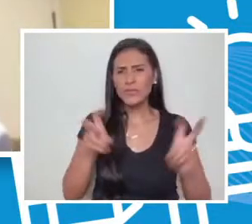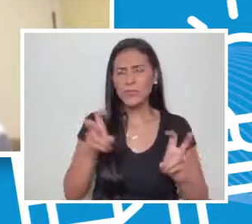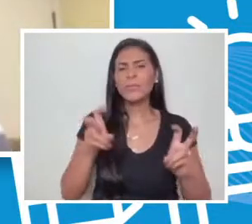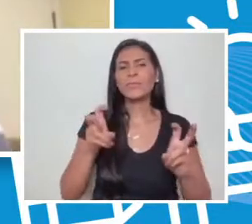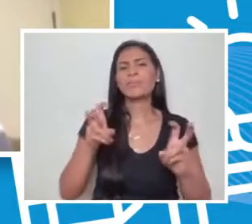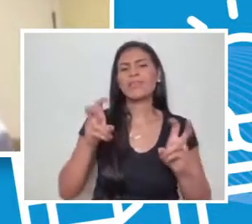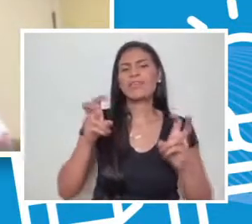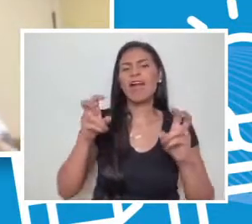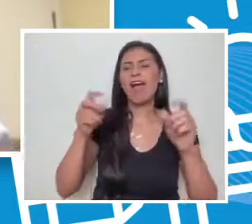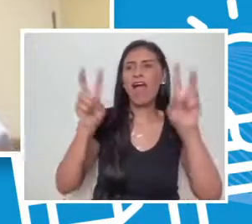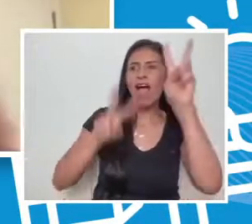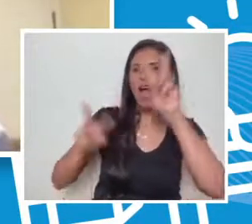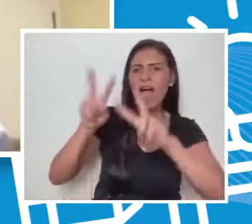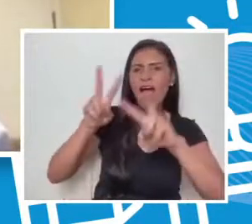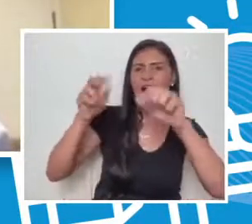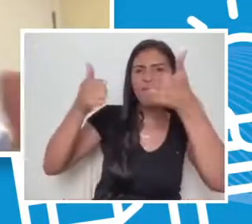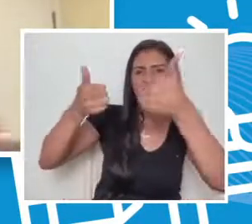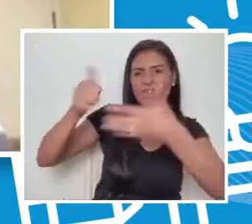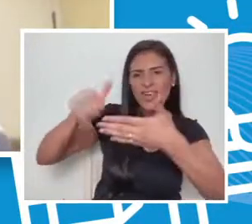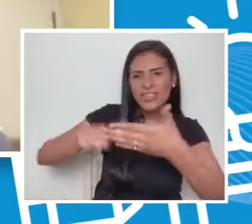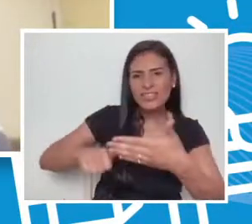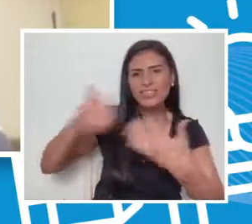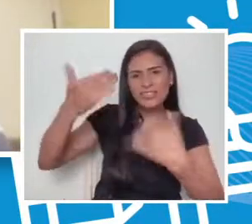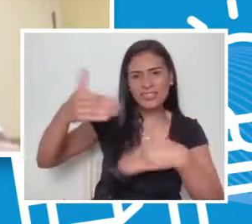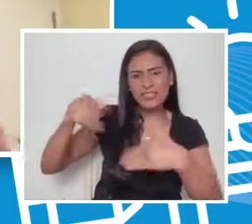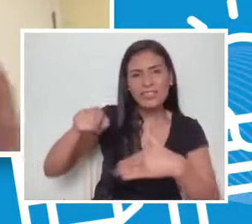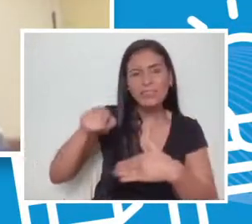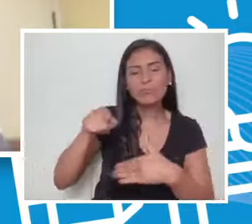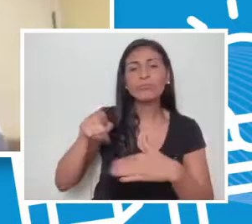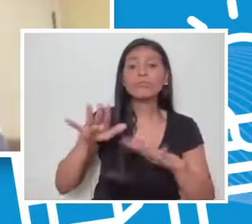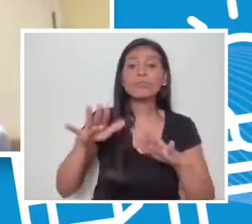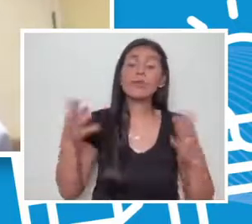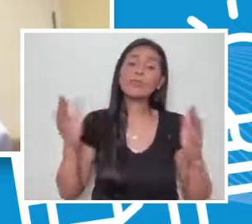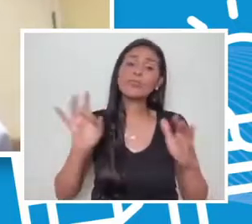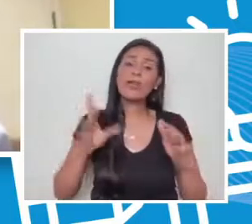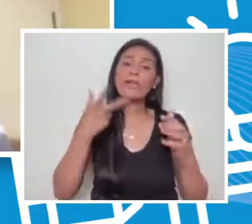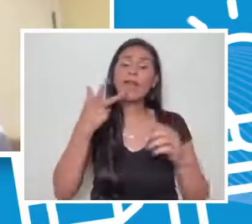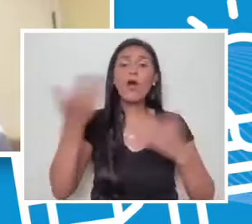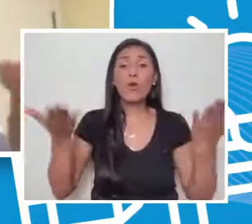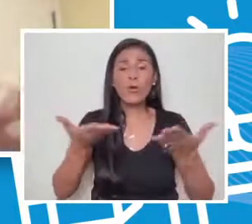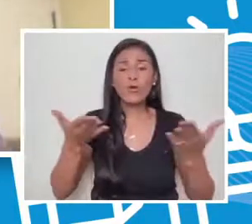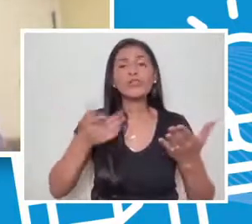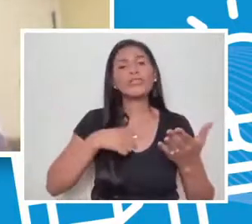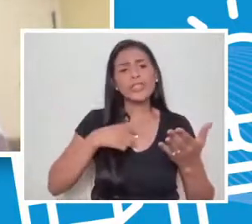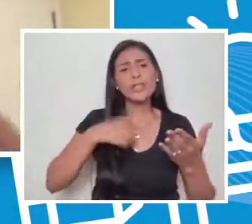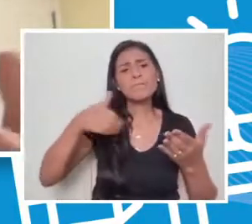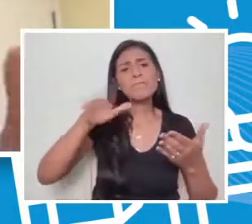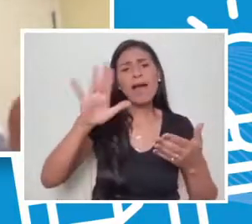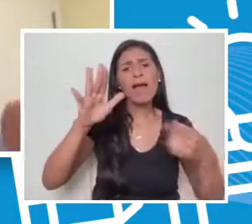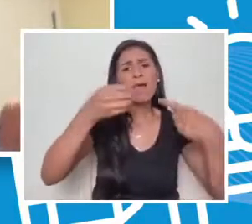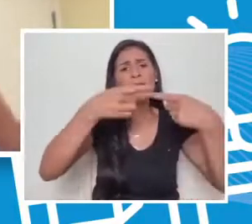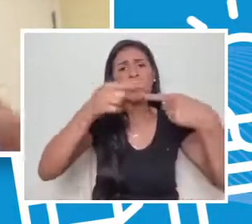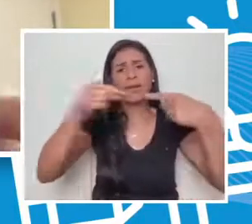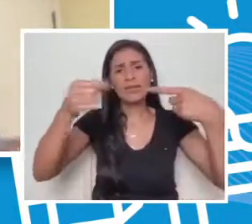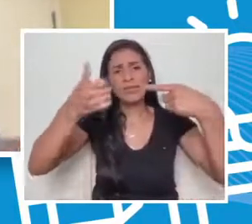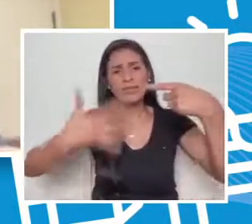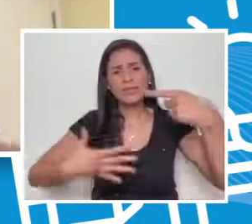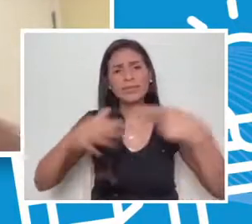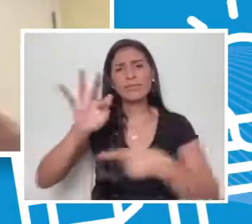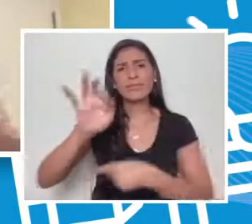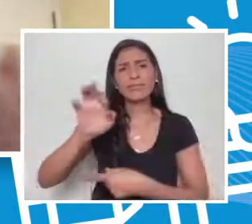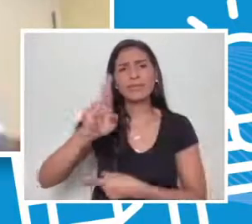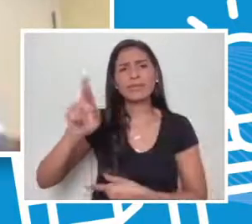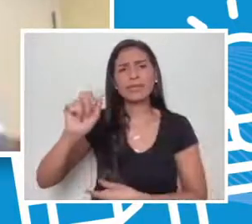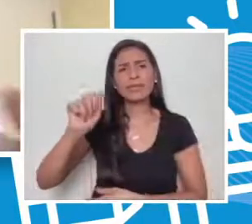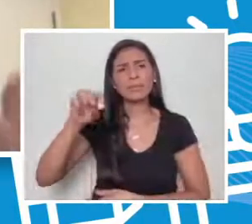eu tenho a impressão que a gente só tem hoje mais ferramentas que talvez tornem o trabalho do professor menos maçante, que ele, inclusive, seja mais preciso, que ele tenha um olhar